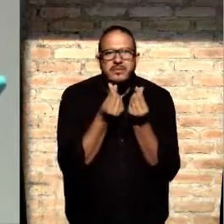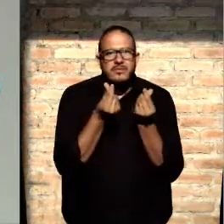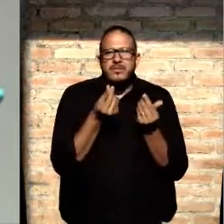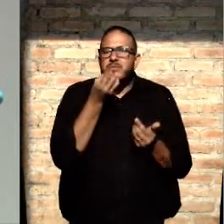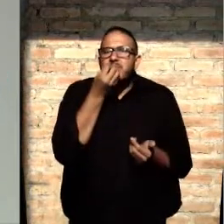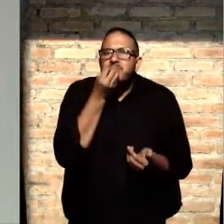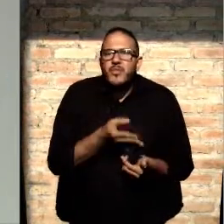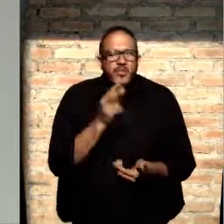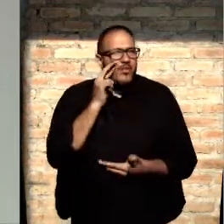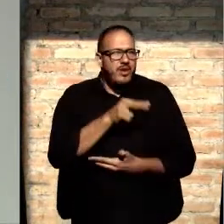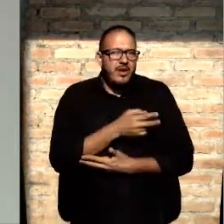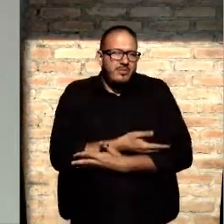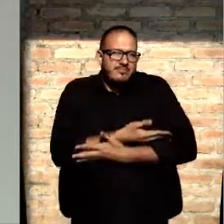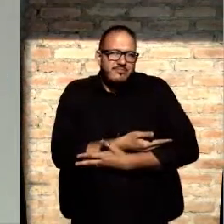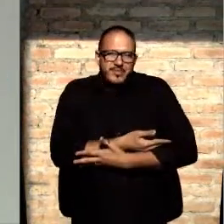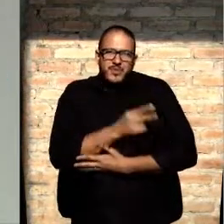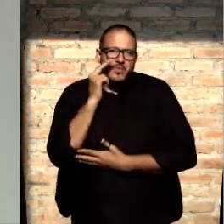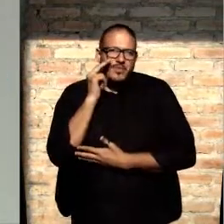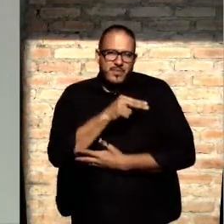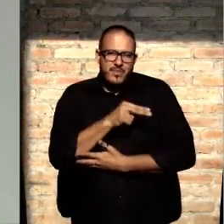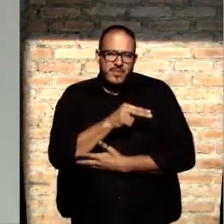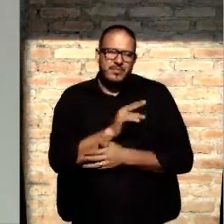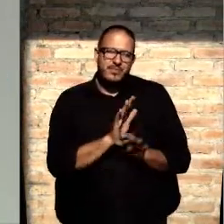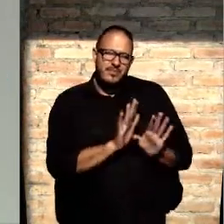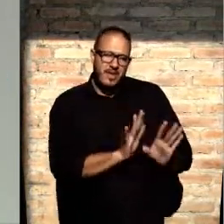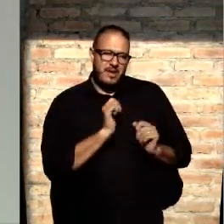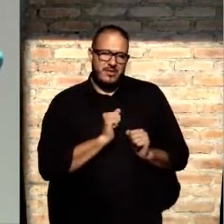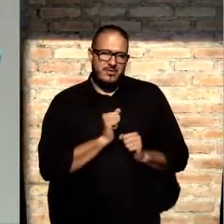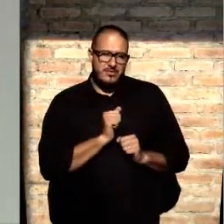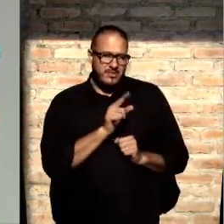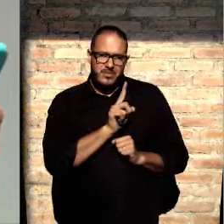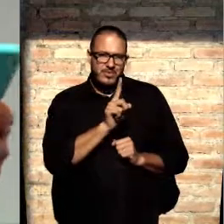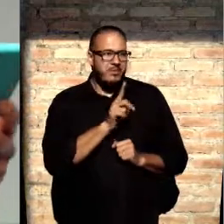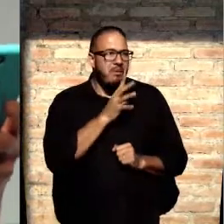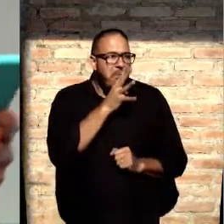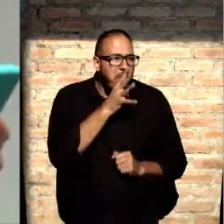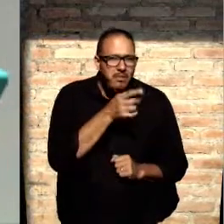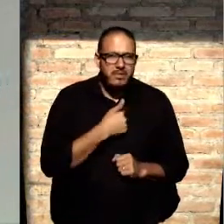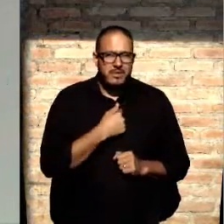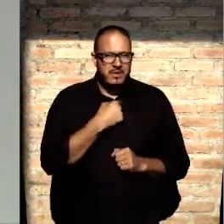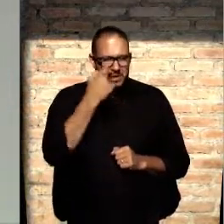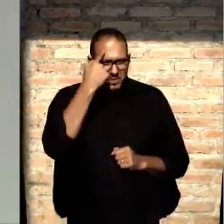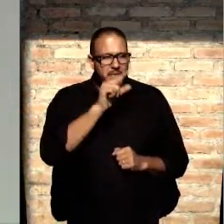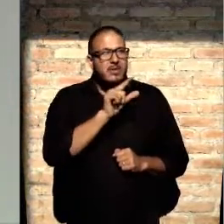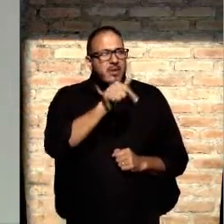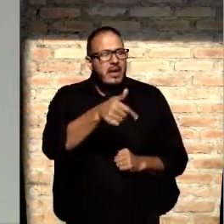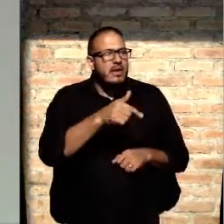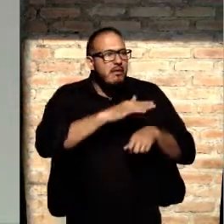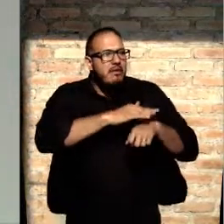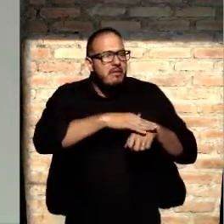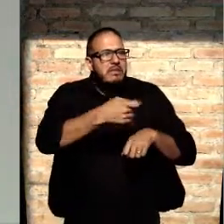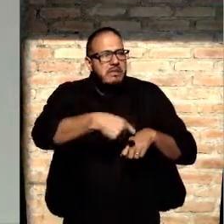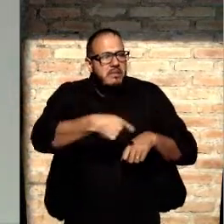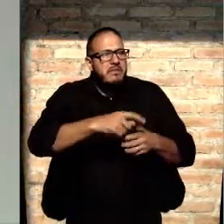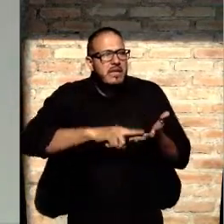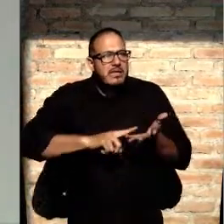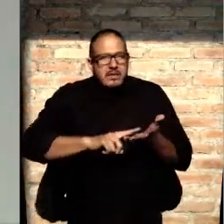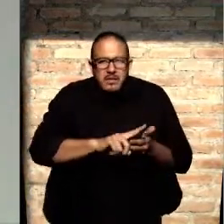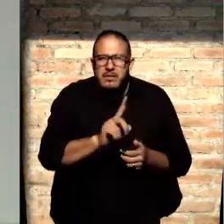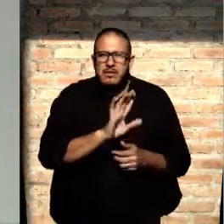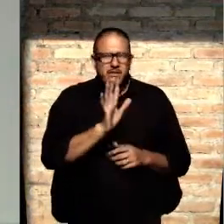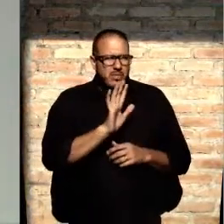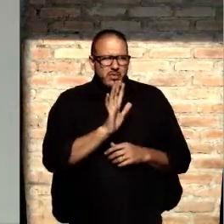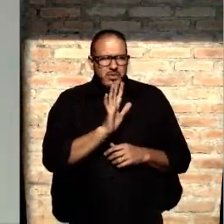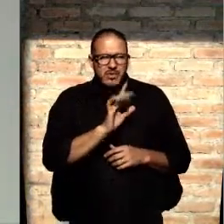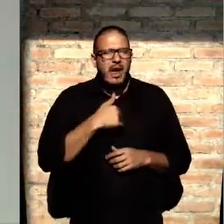olhar um bebê deixo não em terceira não pense que é a próxima tarefa que precisa ser feita não